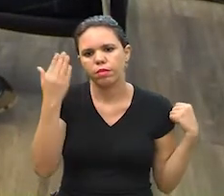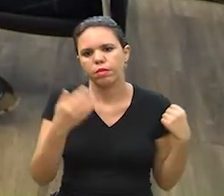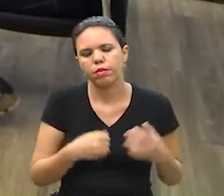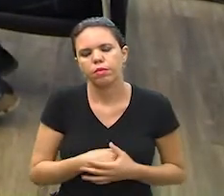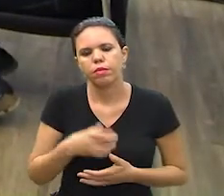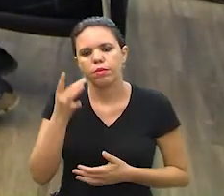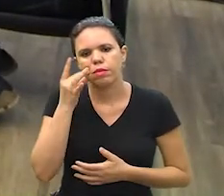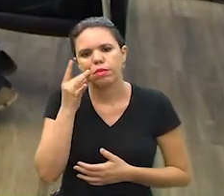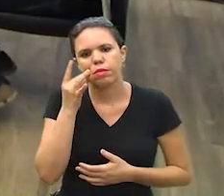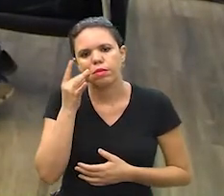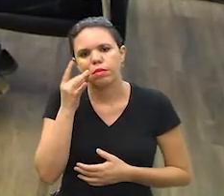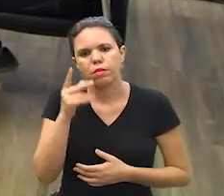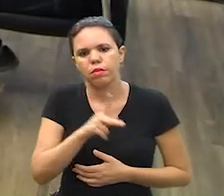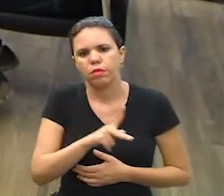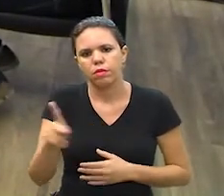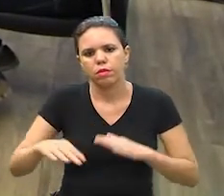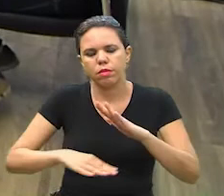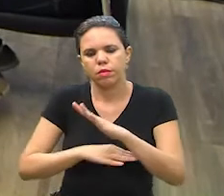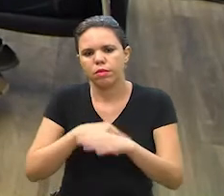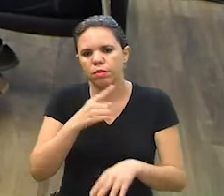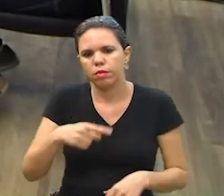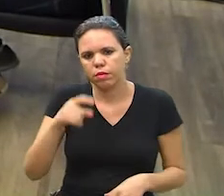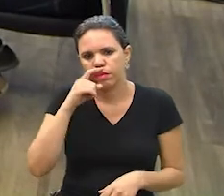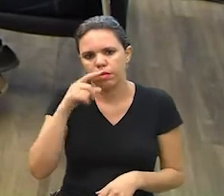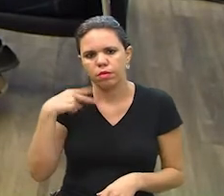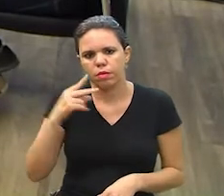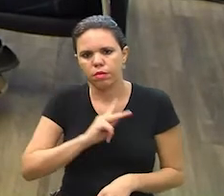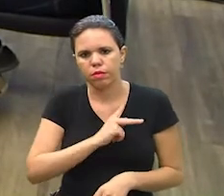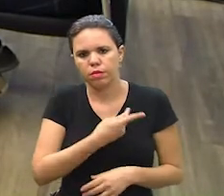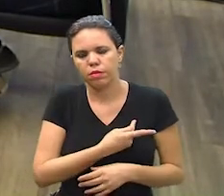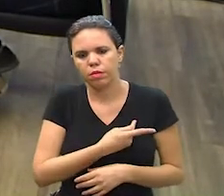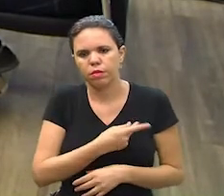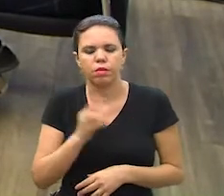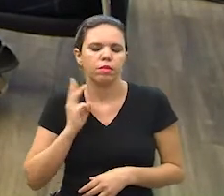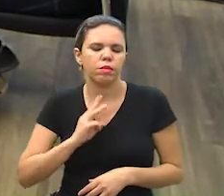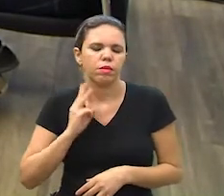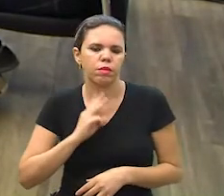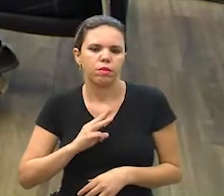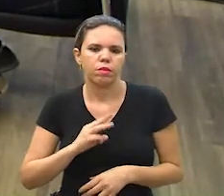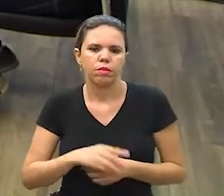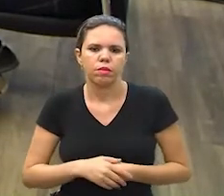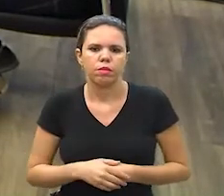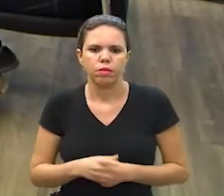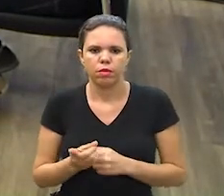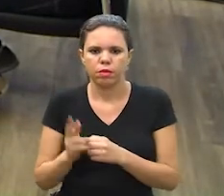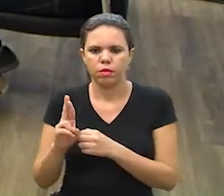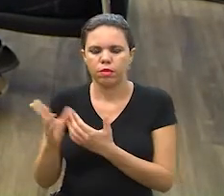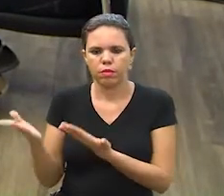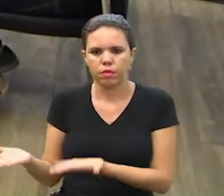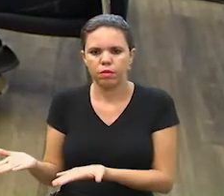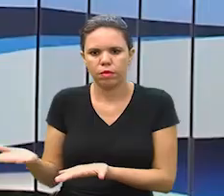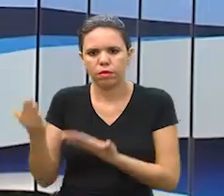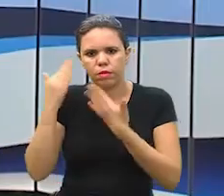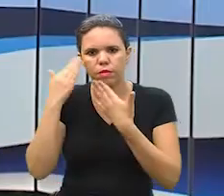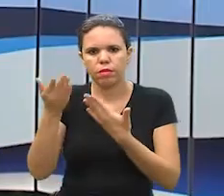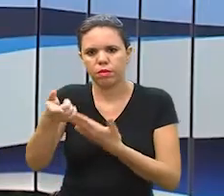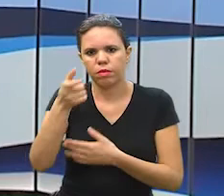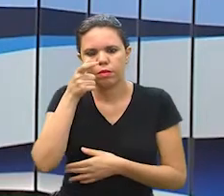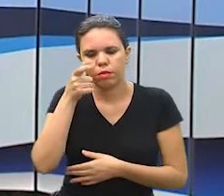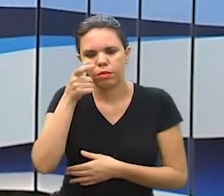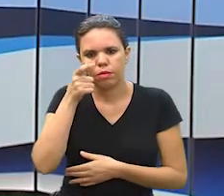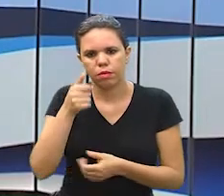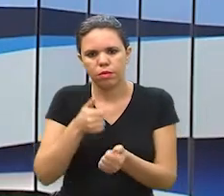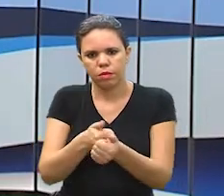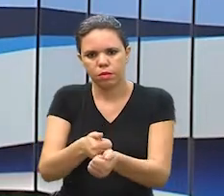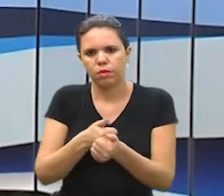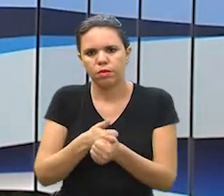agradecemos a presença do presidente da Câmara, Zé Carlos, do vereador Paulo Haddad, do vereador Cecílio Santos e da doutora Carmen. Agradeço você que